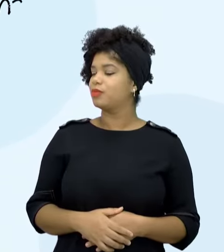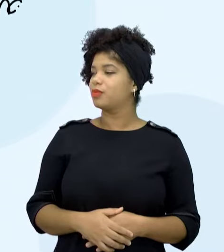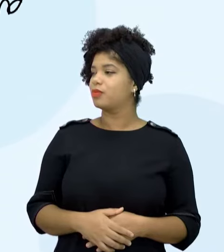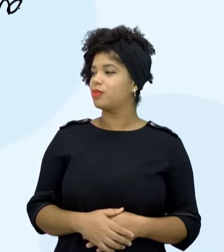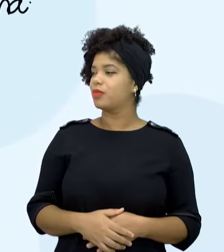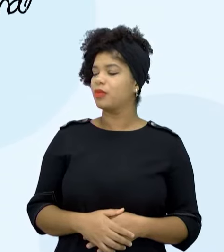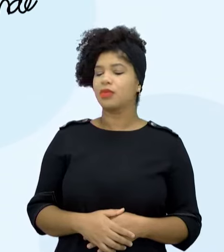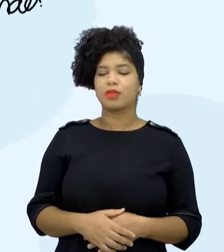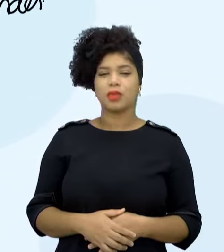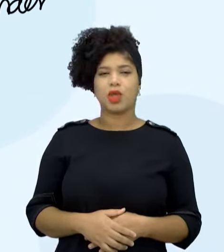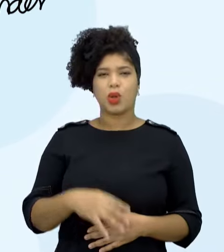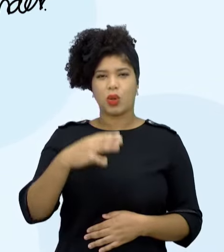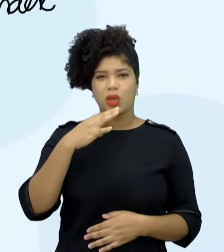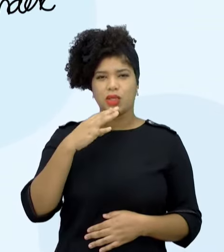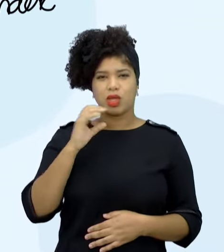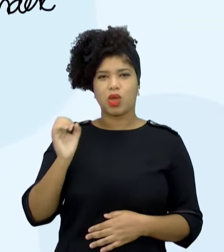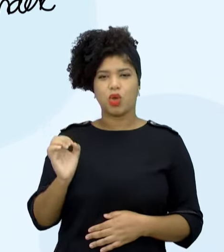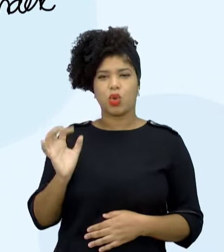incandescente,